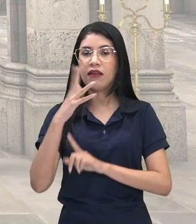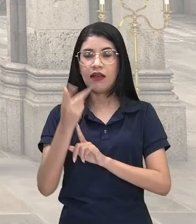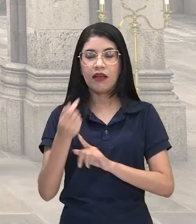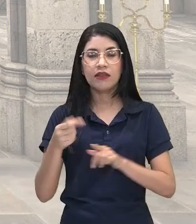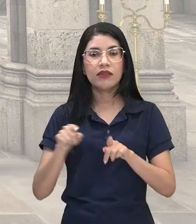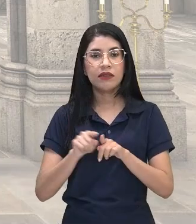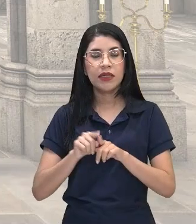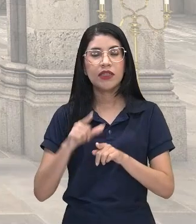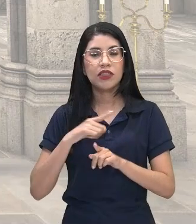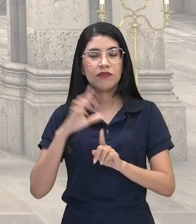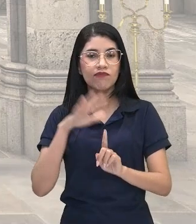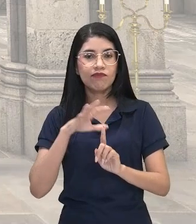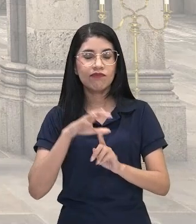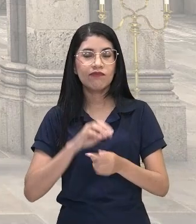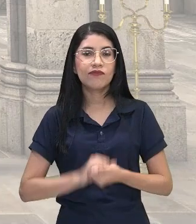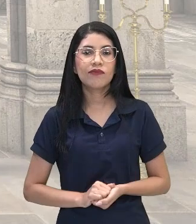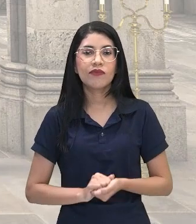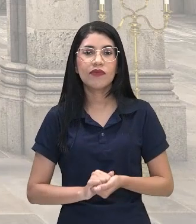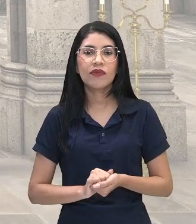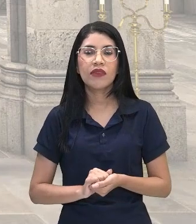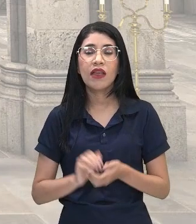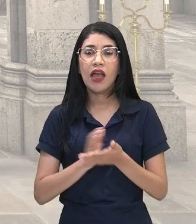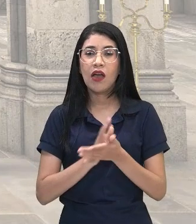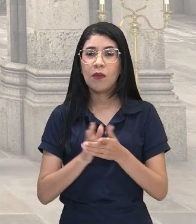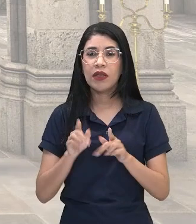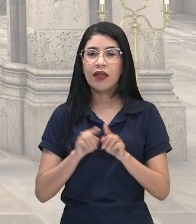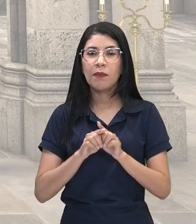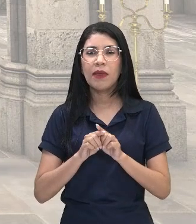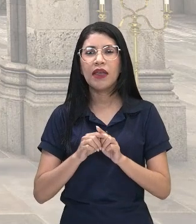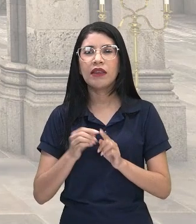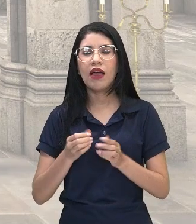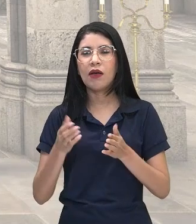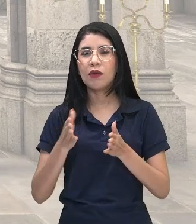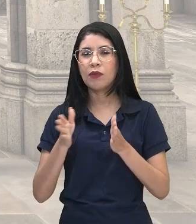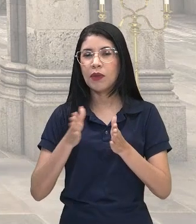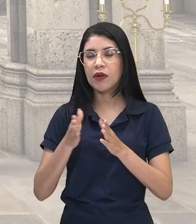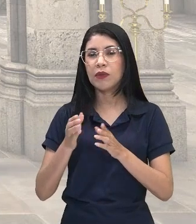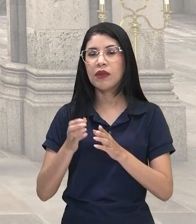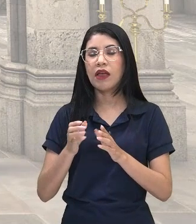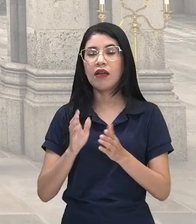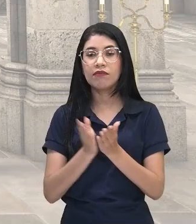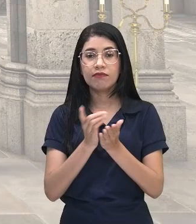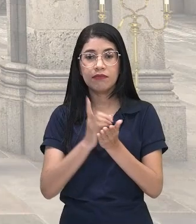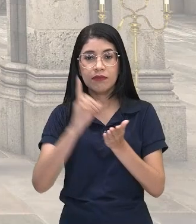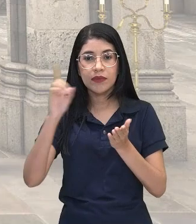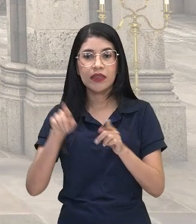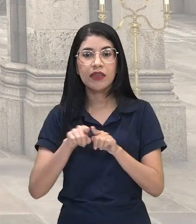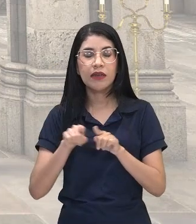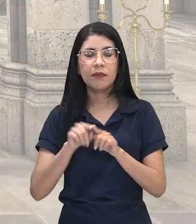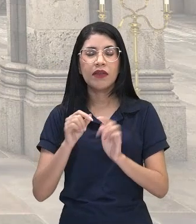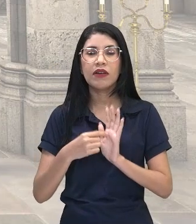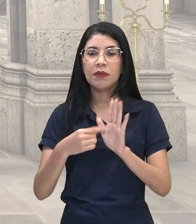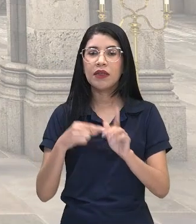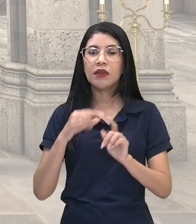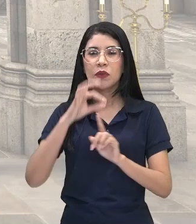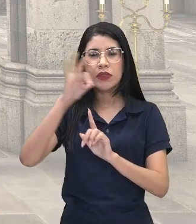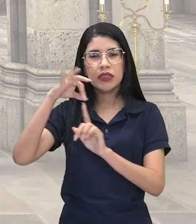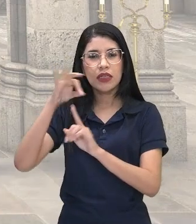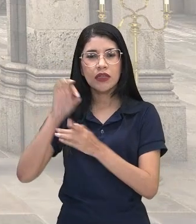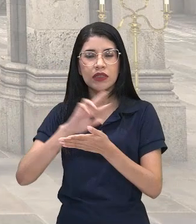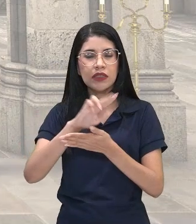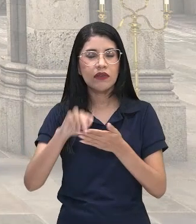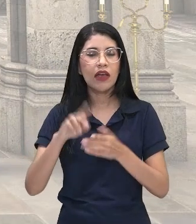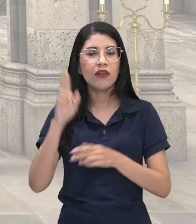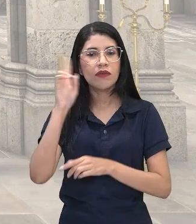artístico. Cenas bíblicas foram transformadas em pequenas peças teatrais, a vida dos santos e histórias das